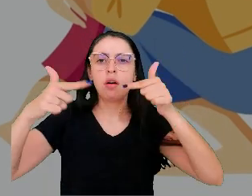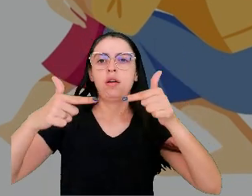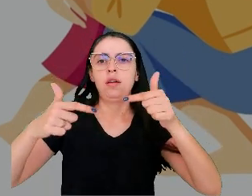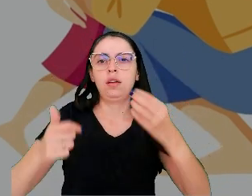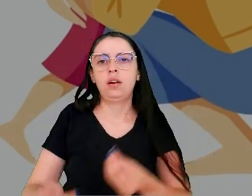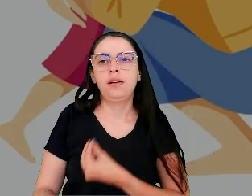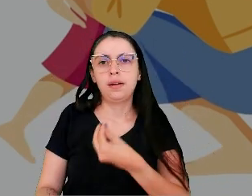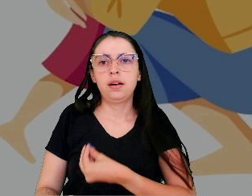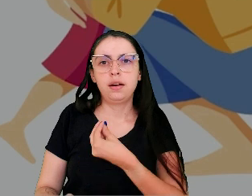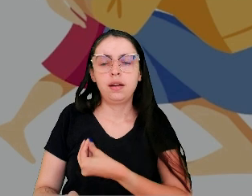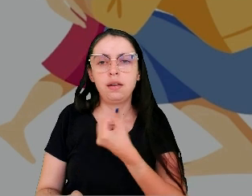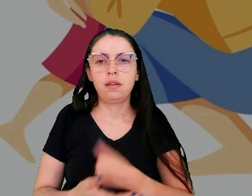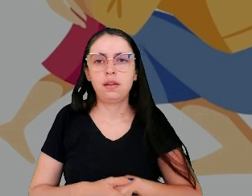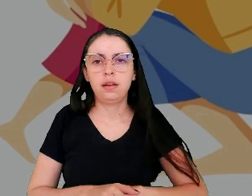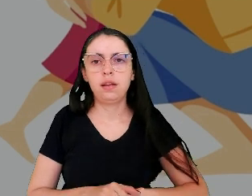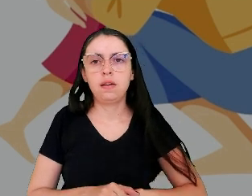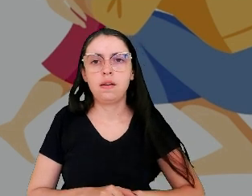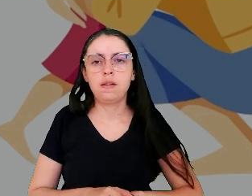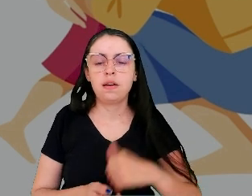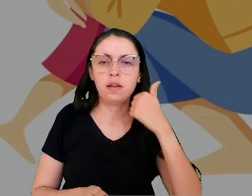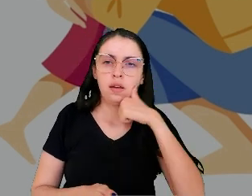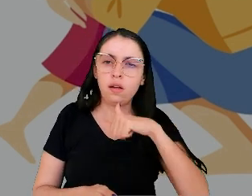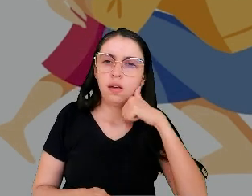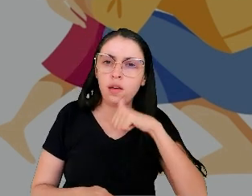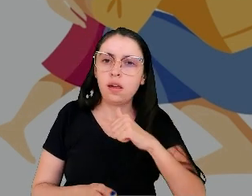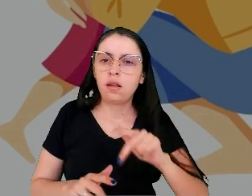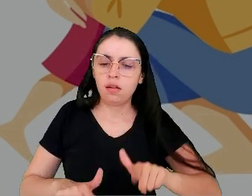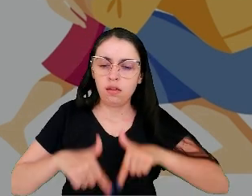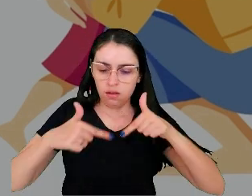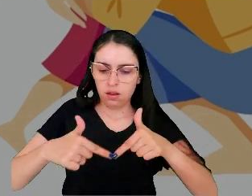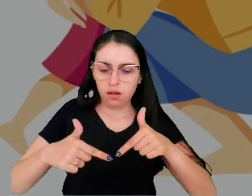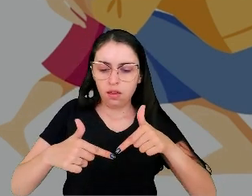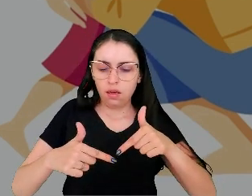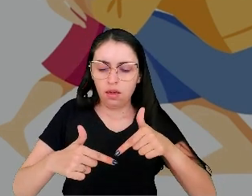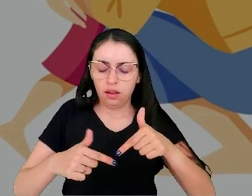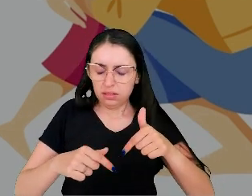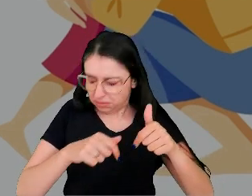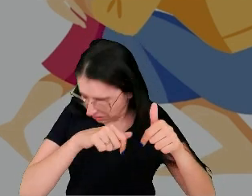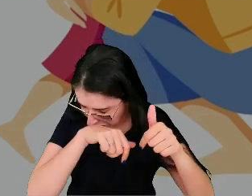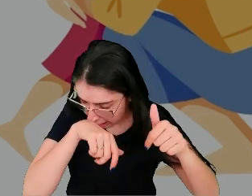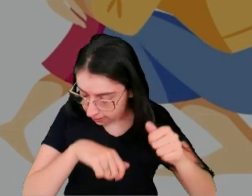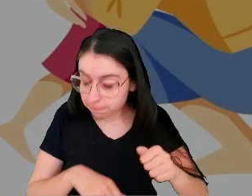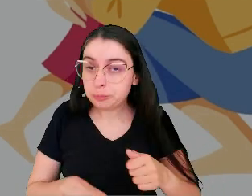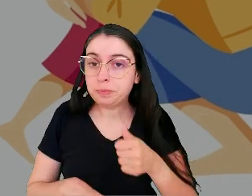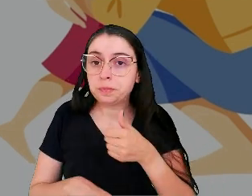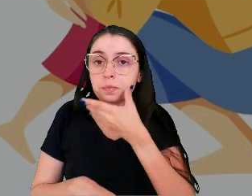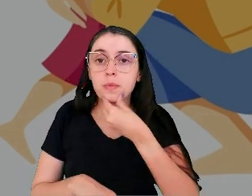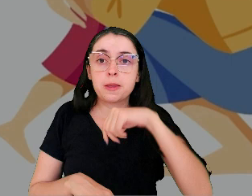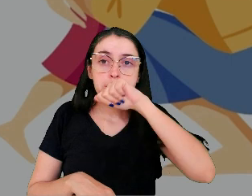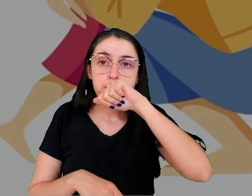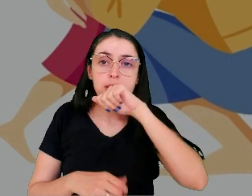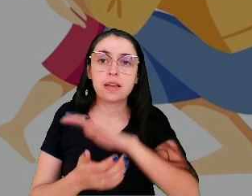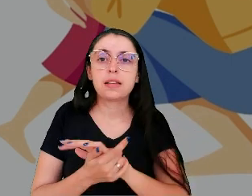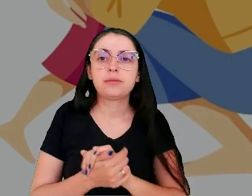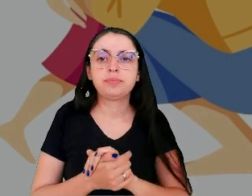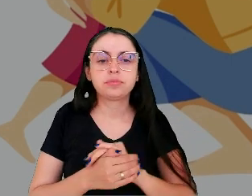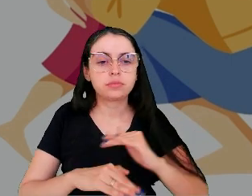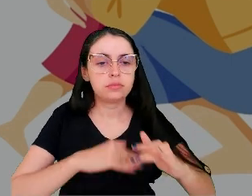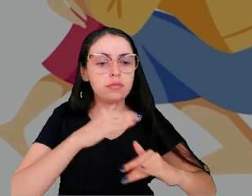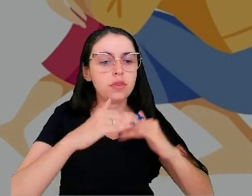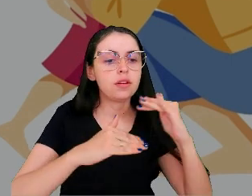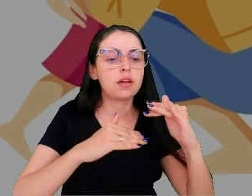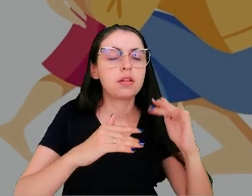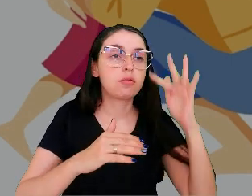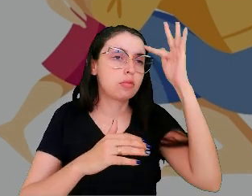que eu disse, ela é um arquétipo da mulher sobrevivente e guerreira. E eu acho que o pai, de certa forma, transmite